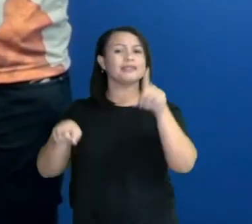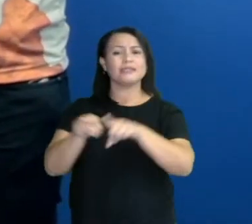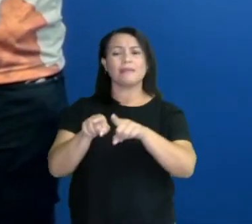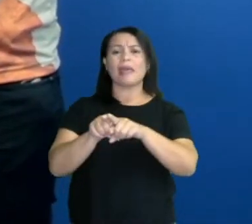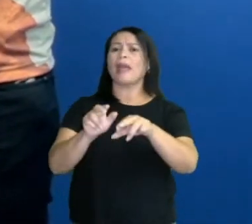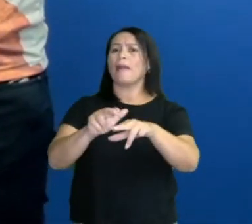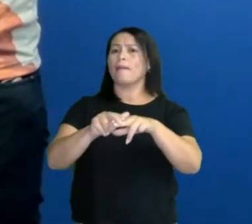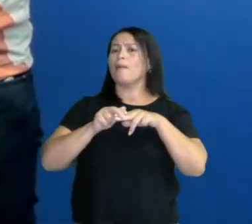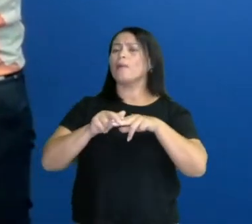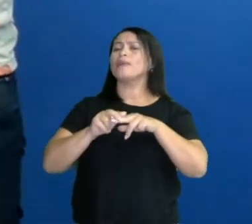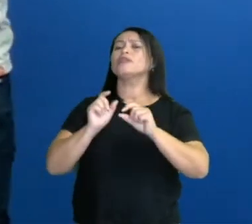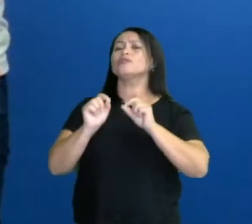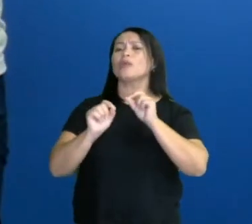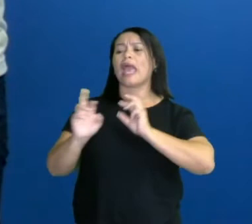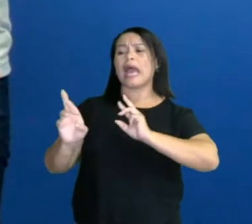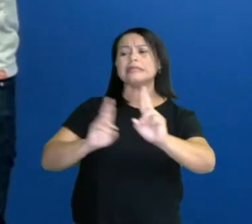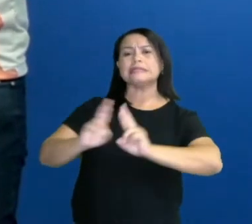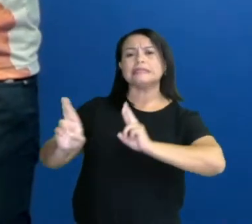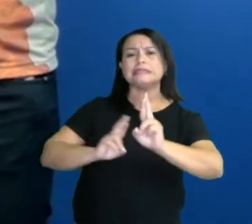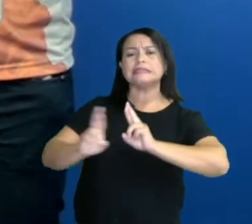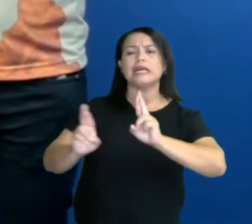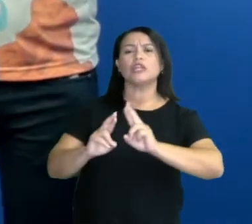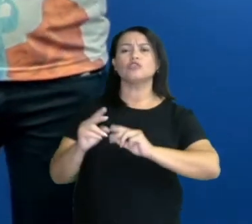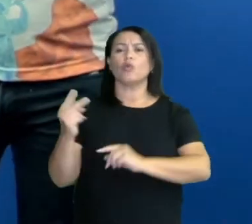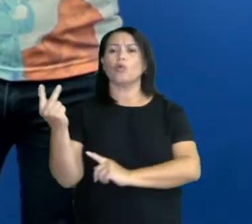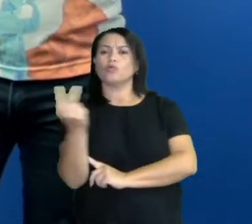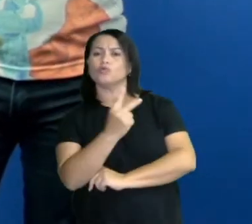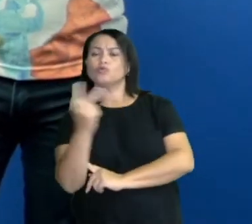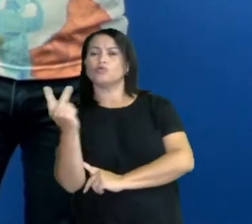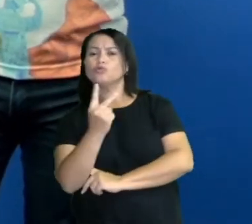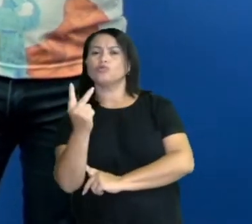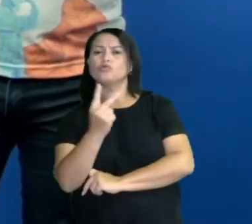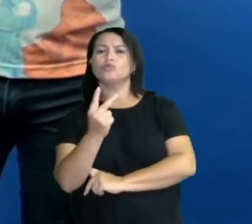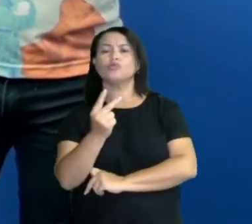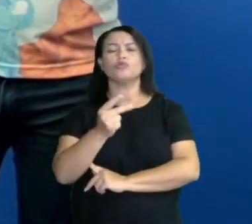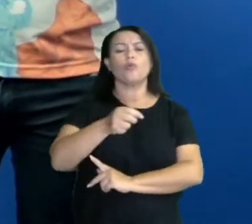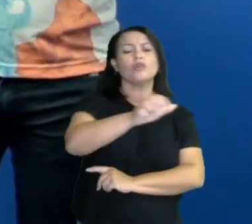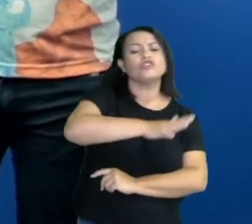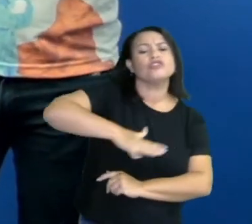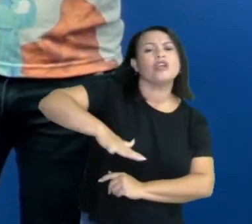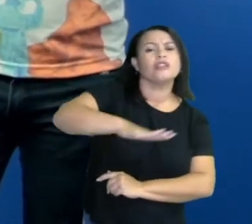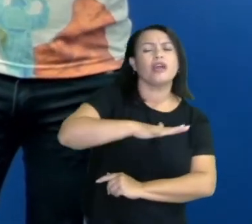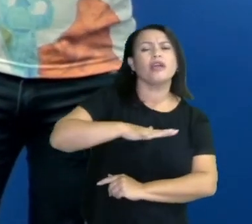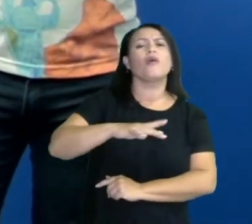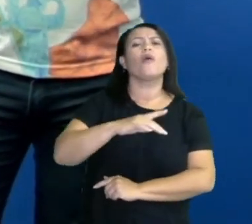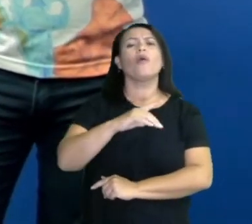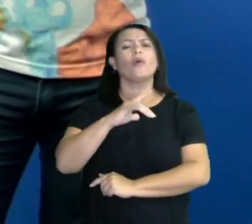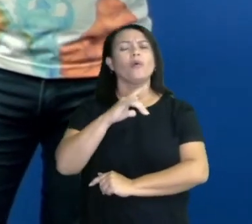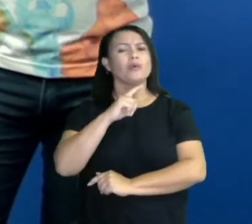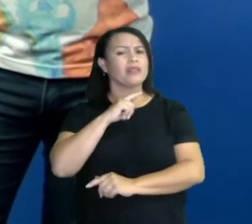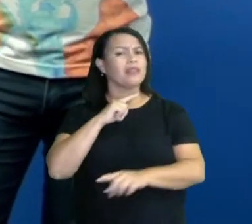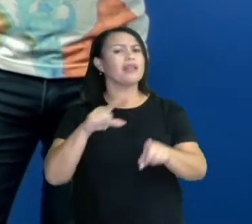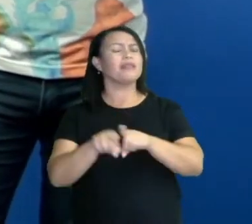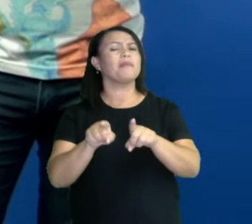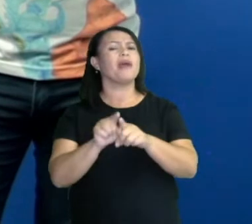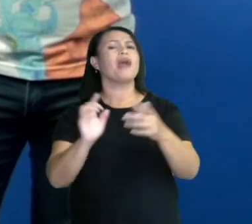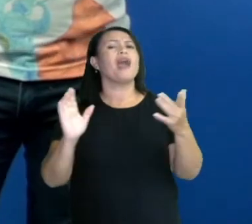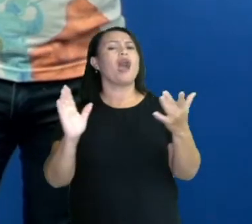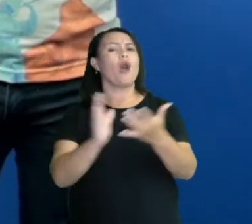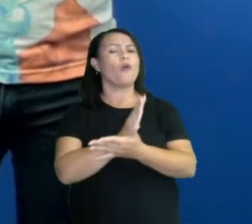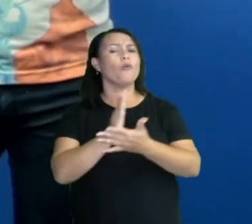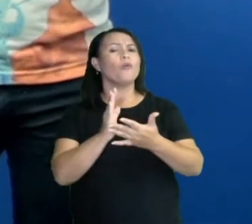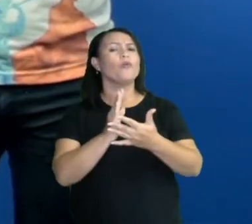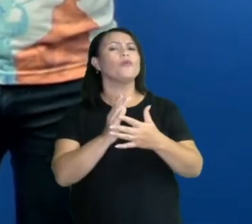a interação entre fatores bióticos e embióticos em determinadas regiões, caracterizando pequenas particularidades